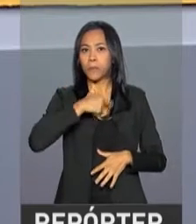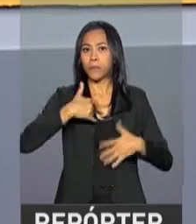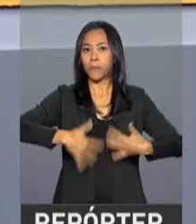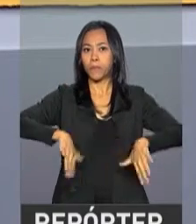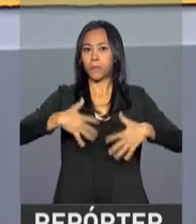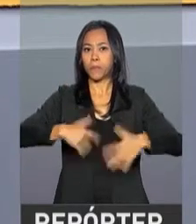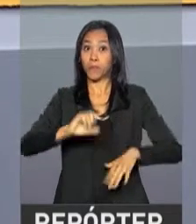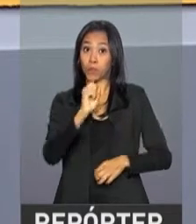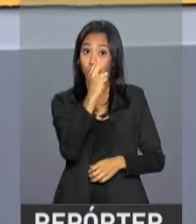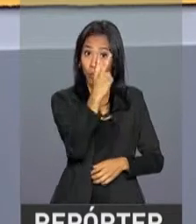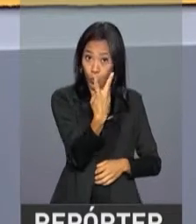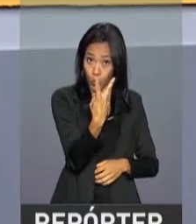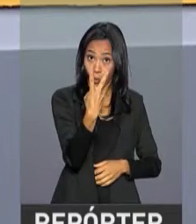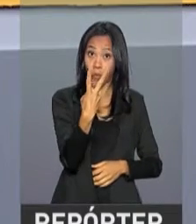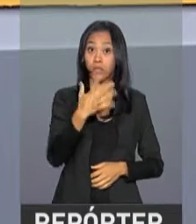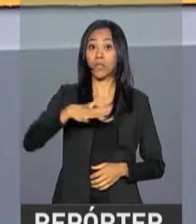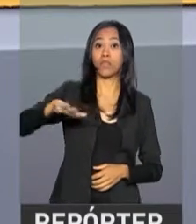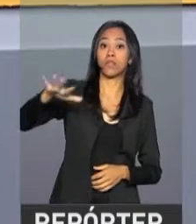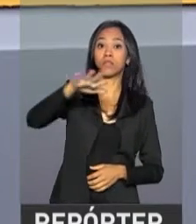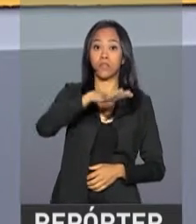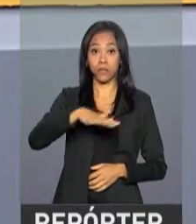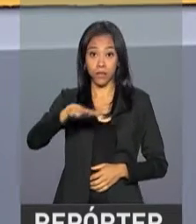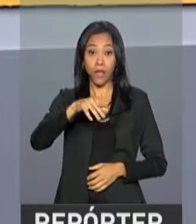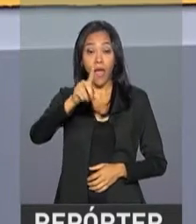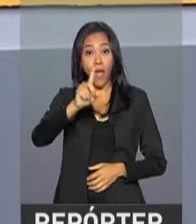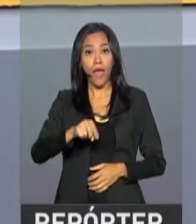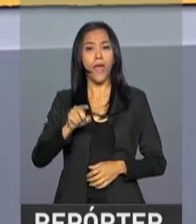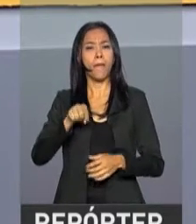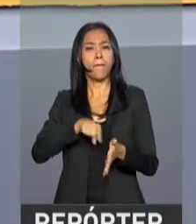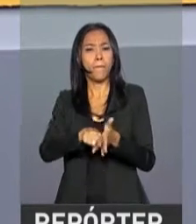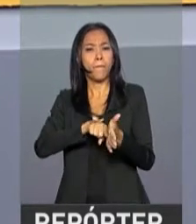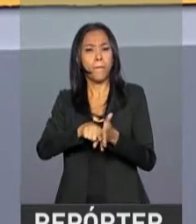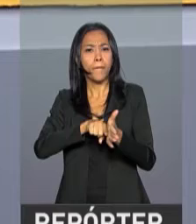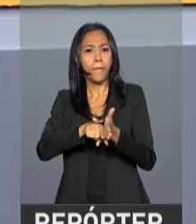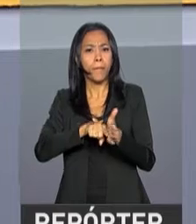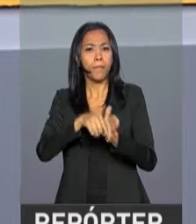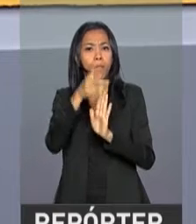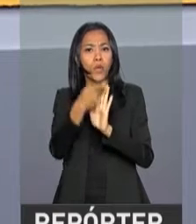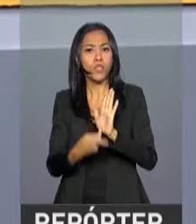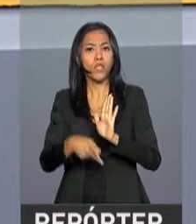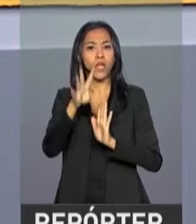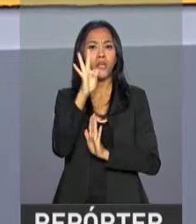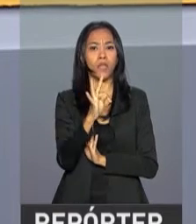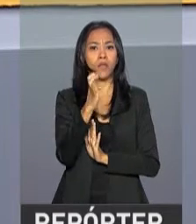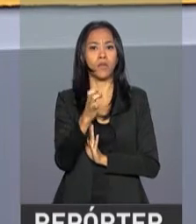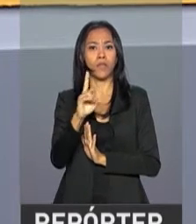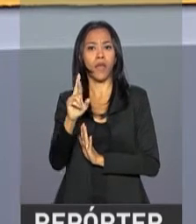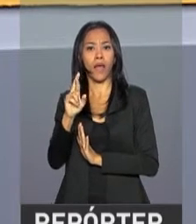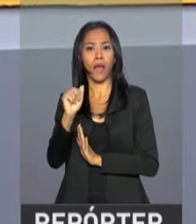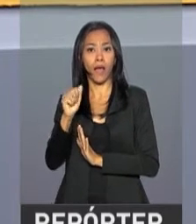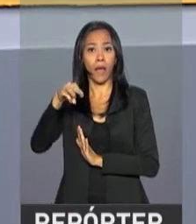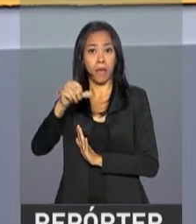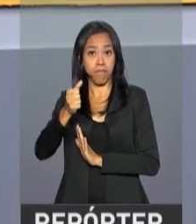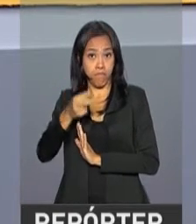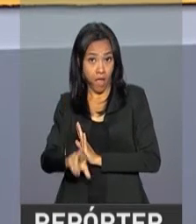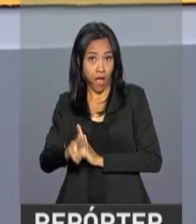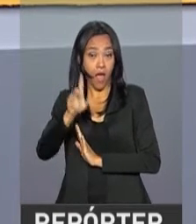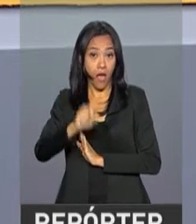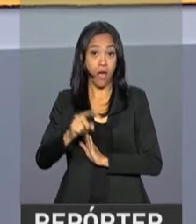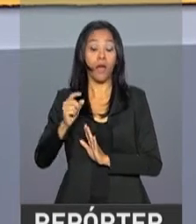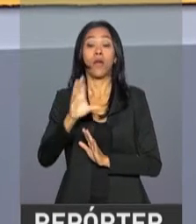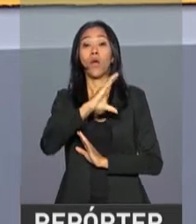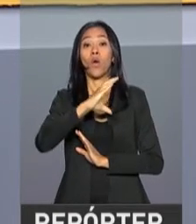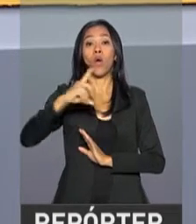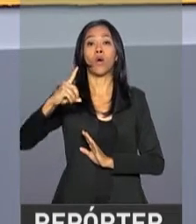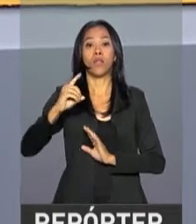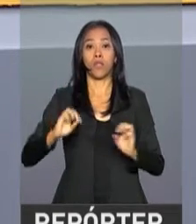arquipélago de abrolhos ea costa dos corais são alvo do projeto terra mar coordenado pelo ministério do meio ambiente e que